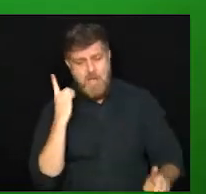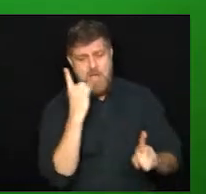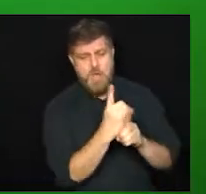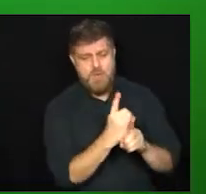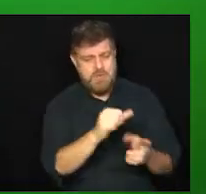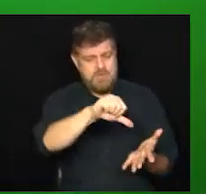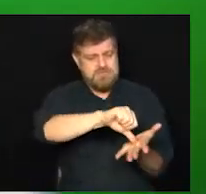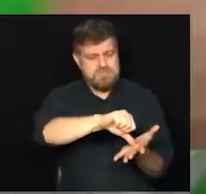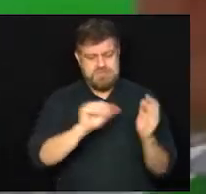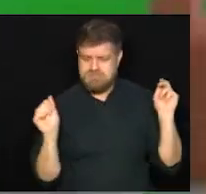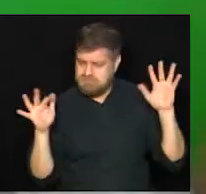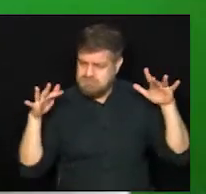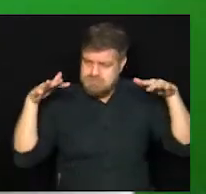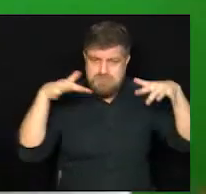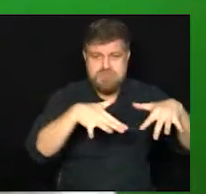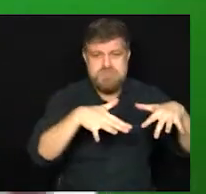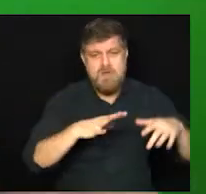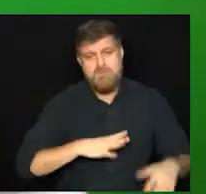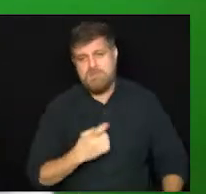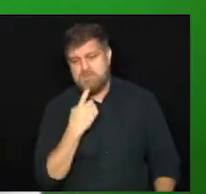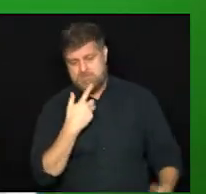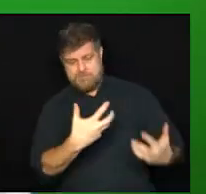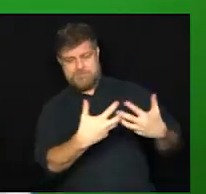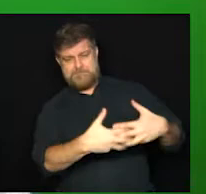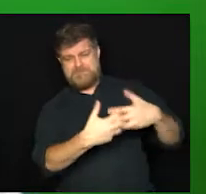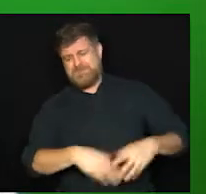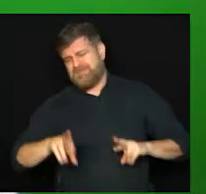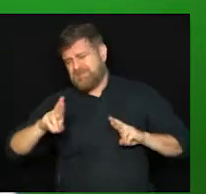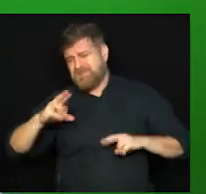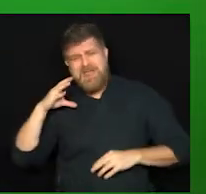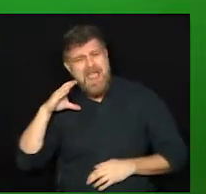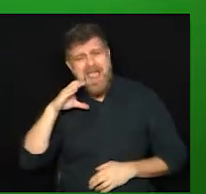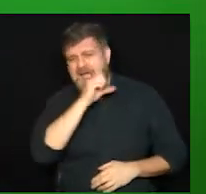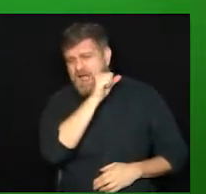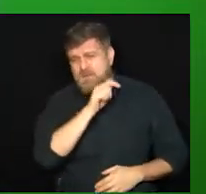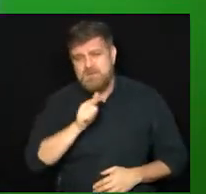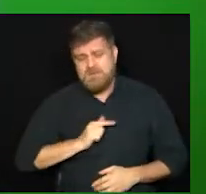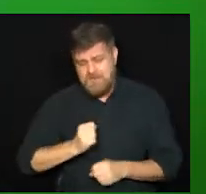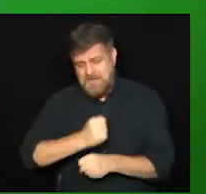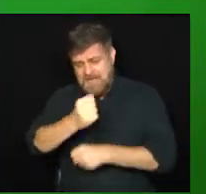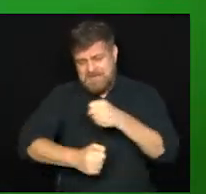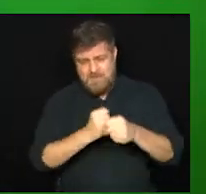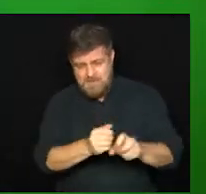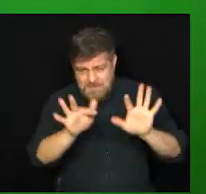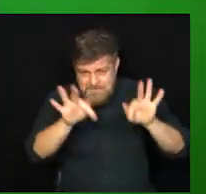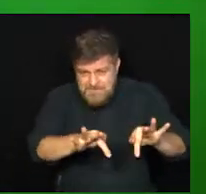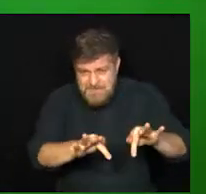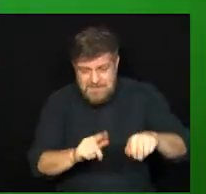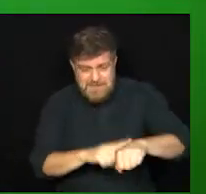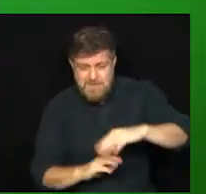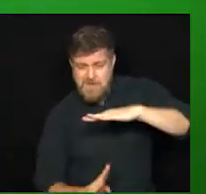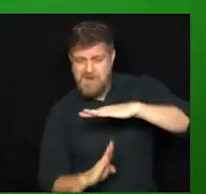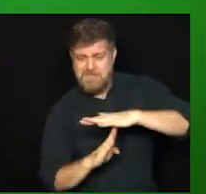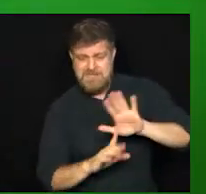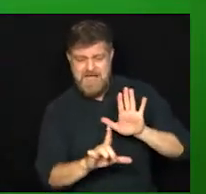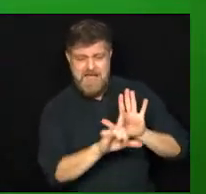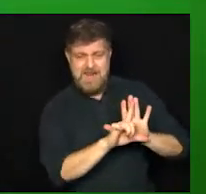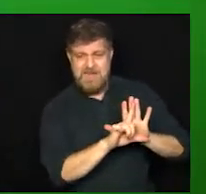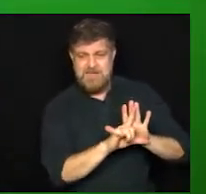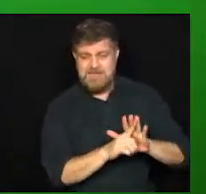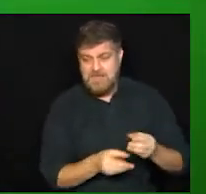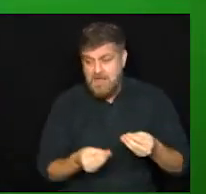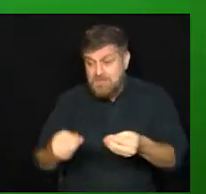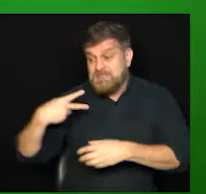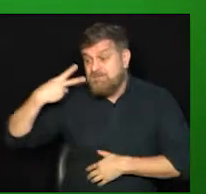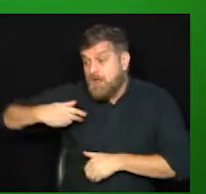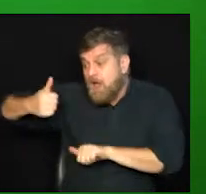2022, 2023, 2024 para Campinas. Eu espero que em breve, na pior das hipóteses, final do ano, essa lei esteja na mão dos